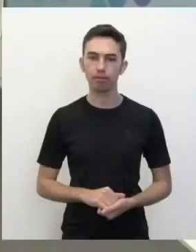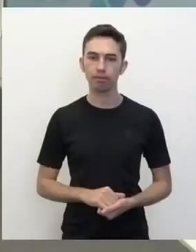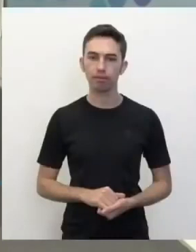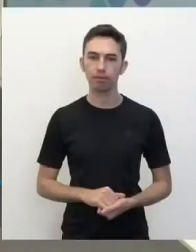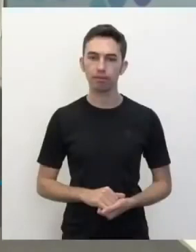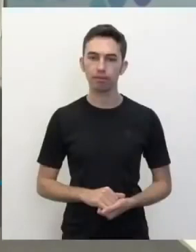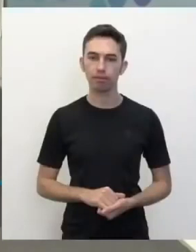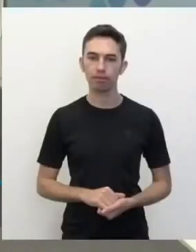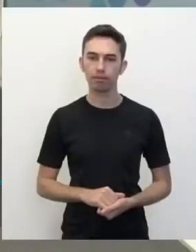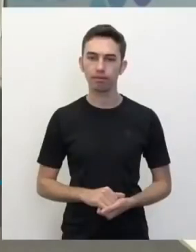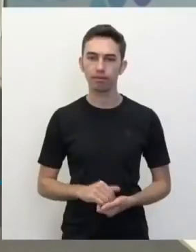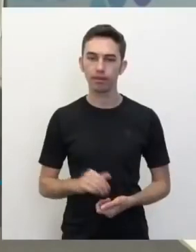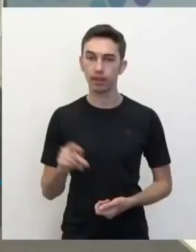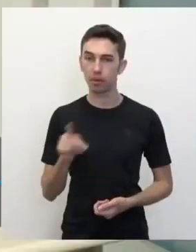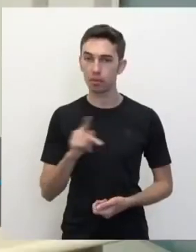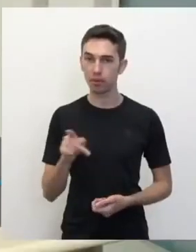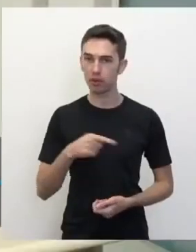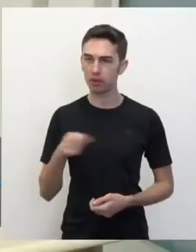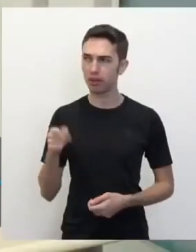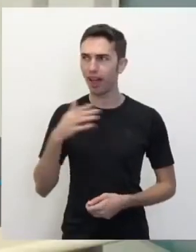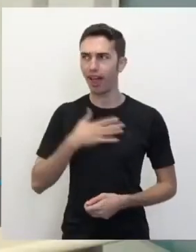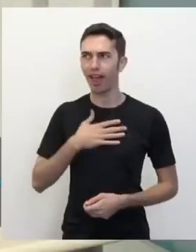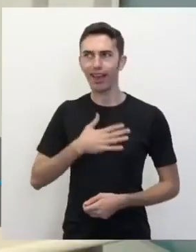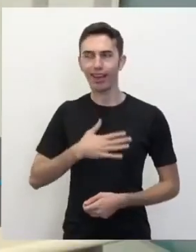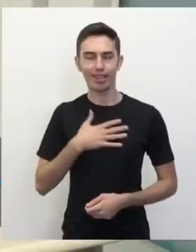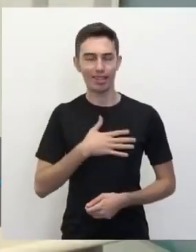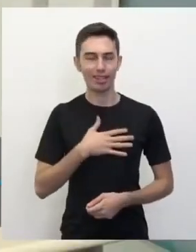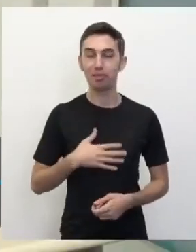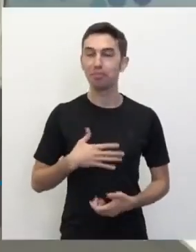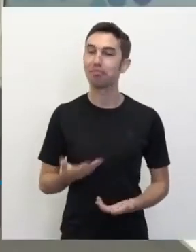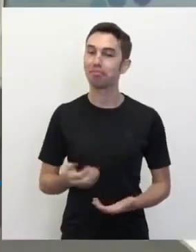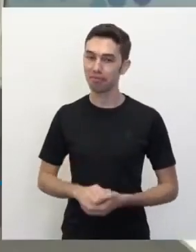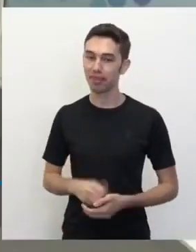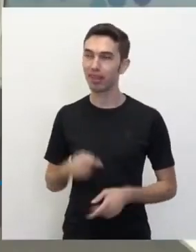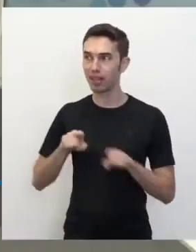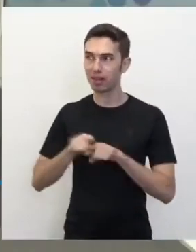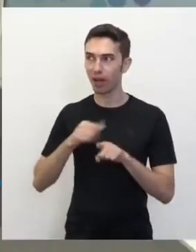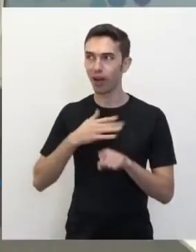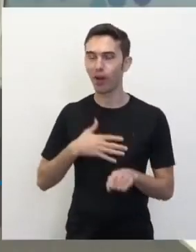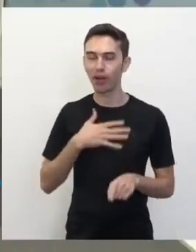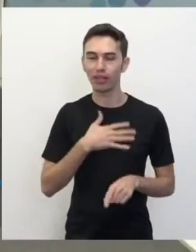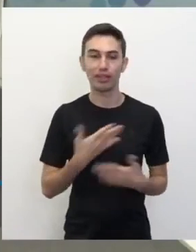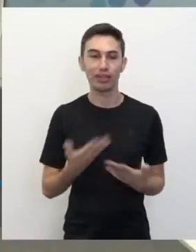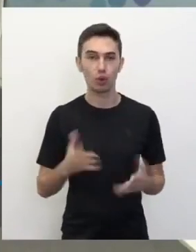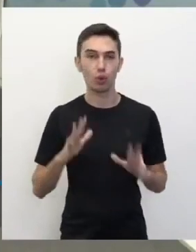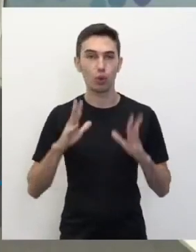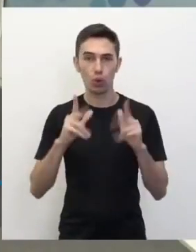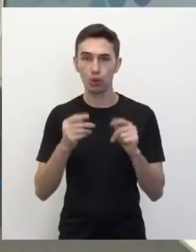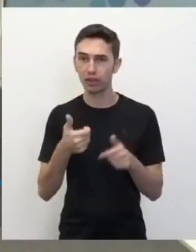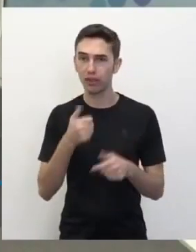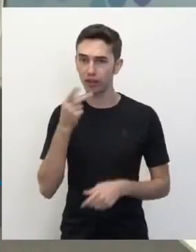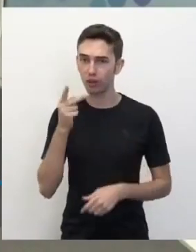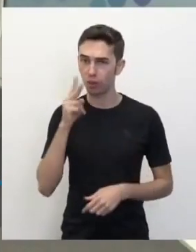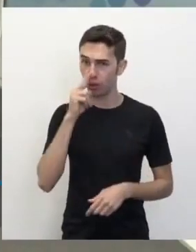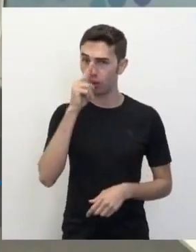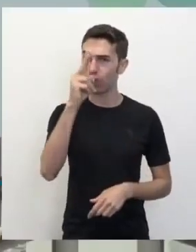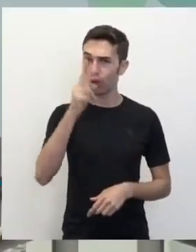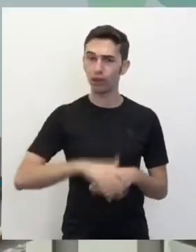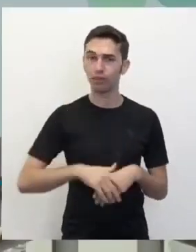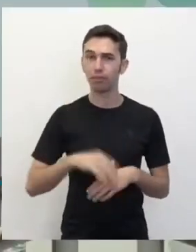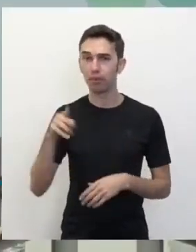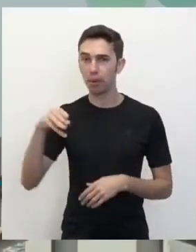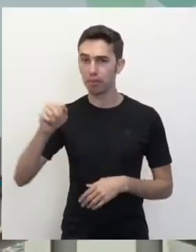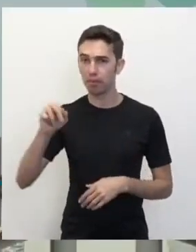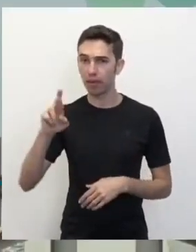Só li aqui uma professora. Eita, coisa boa. Eu gosto também, viu, Pro? E aí? Muitos respondendo como forte aqui. Por exemplo, a professora